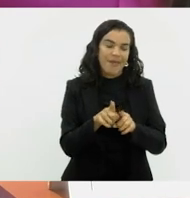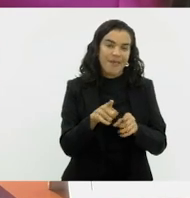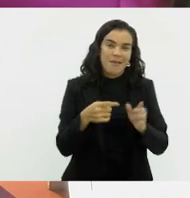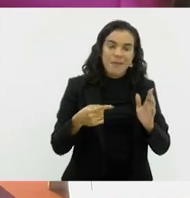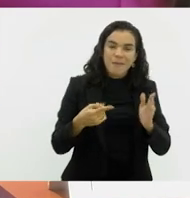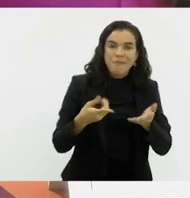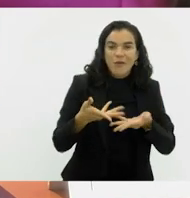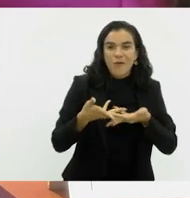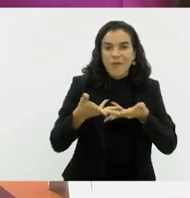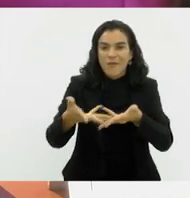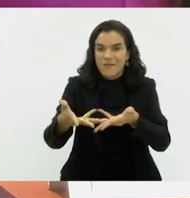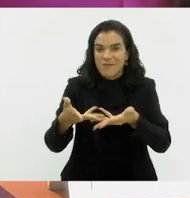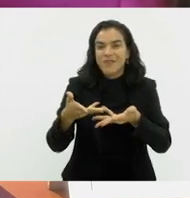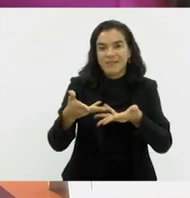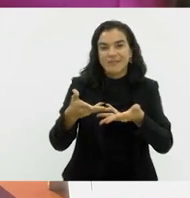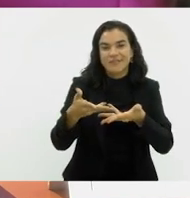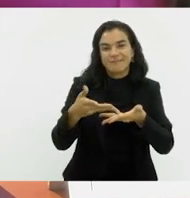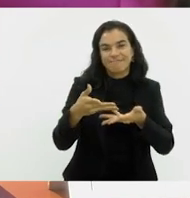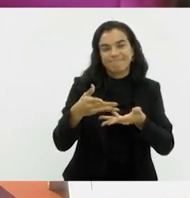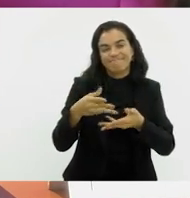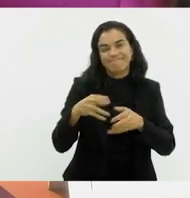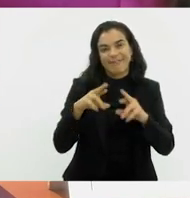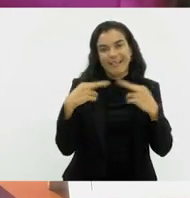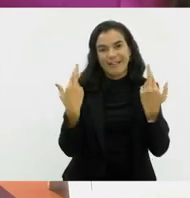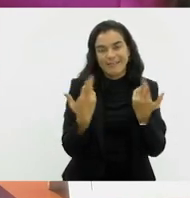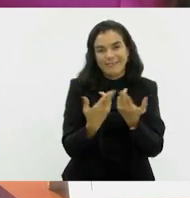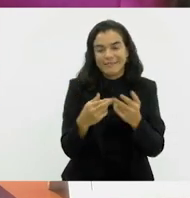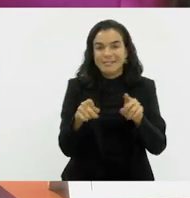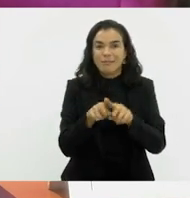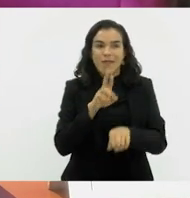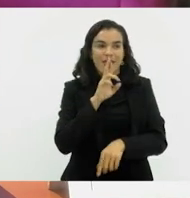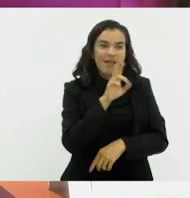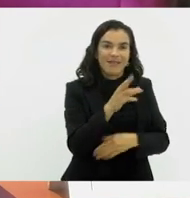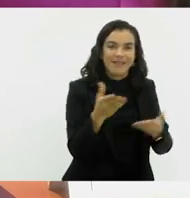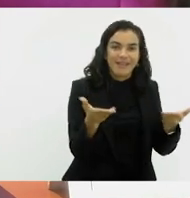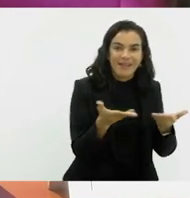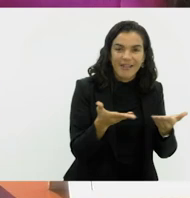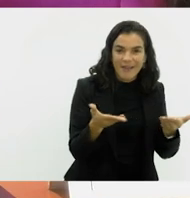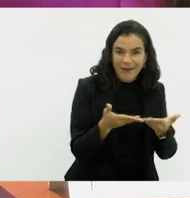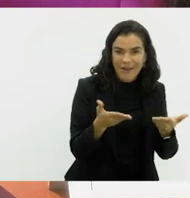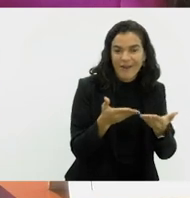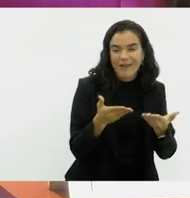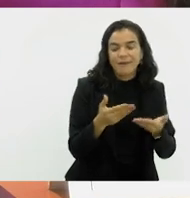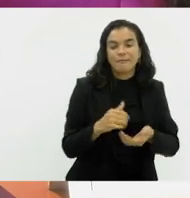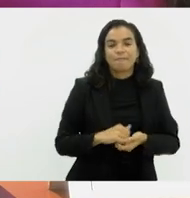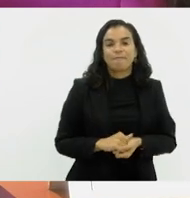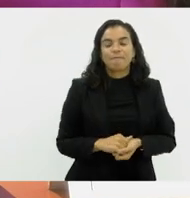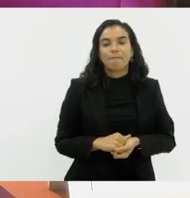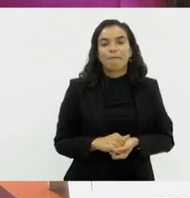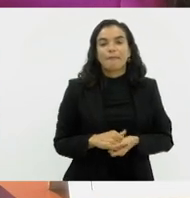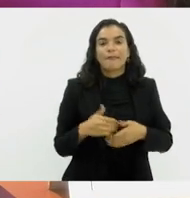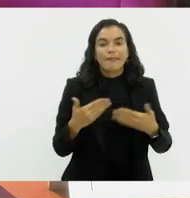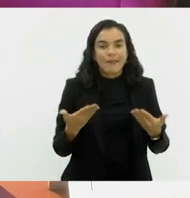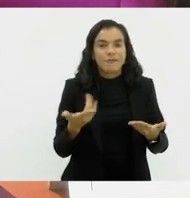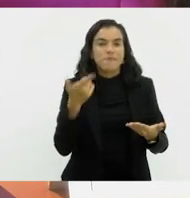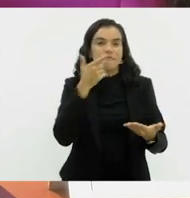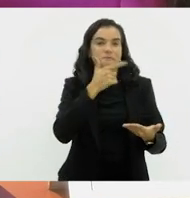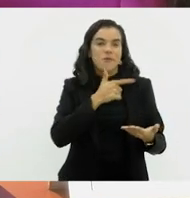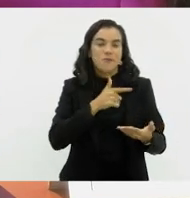era a obrigação do Estado trazer uma resposta sobre esse tema que foi levantado na última reunião. Então, a gente